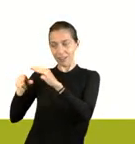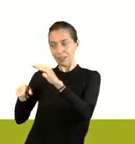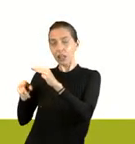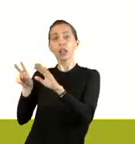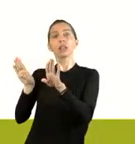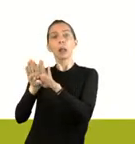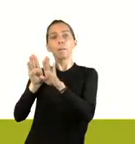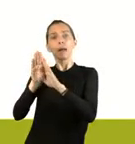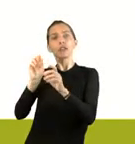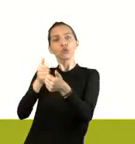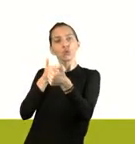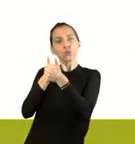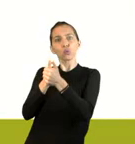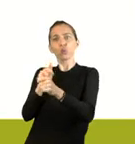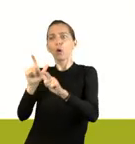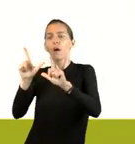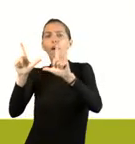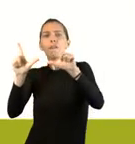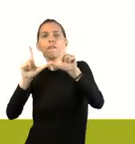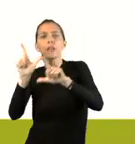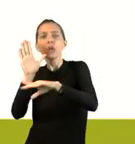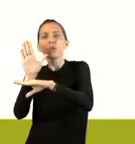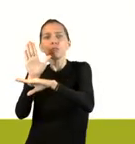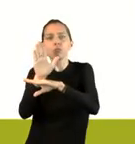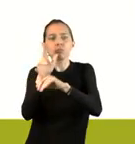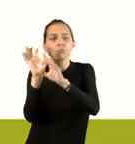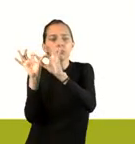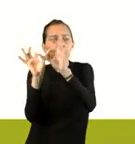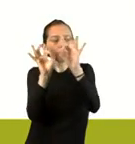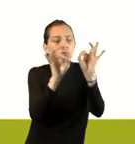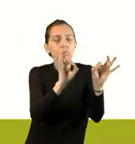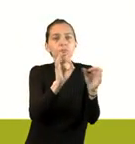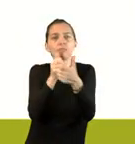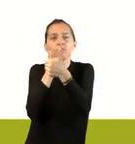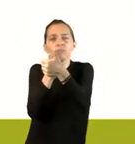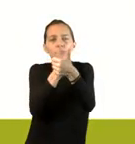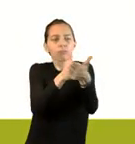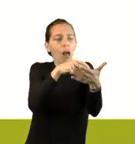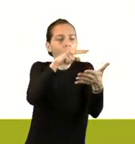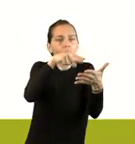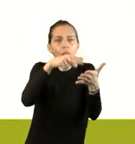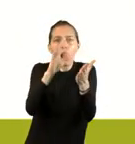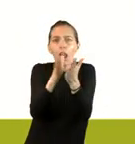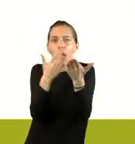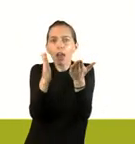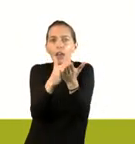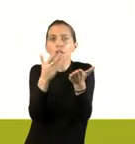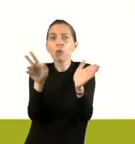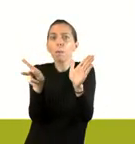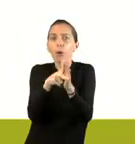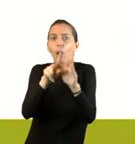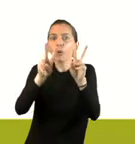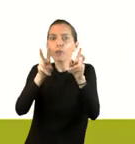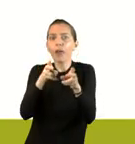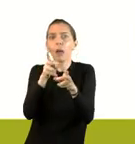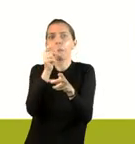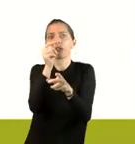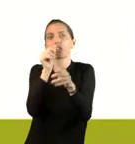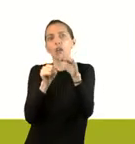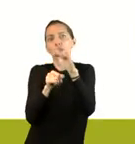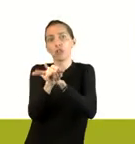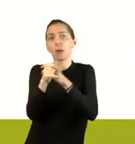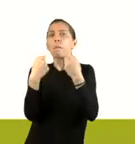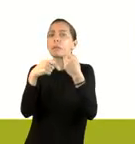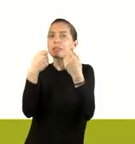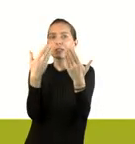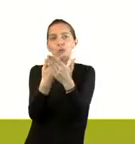entender um pouco sobre aquele investimento. Né? Então, tenha esse tipo de relação de estudo. Né?